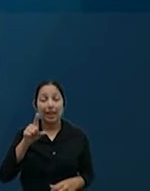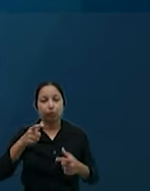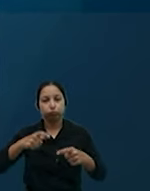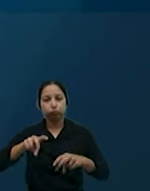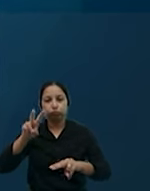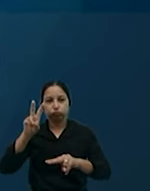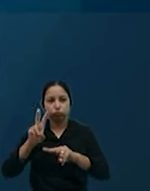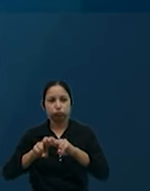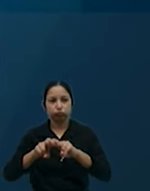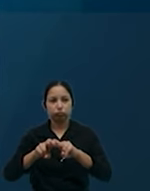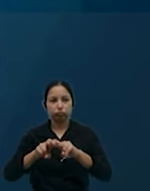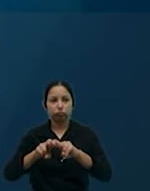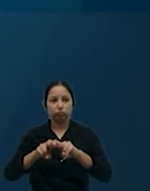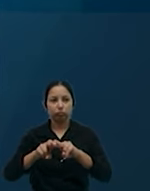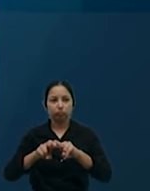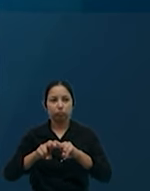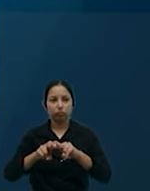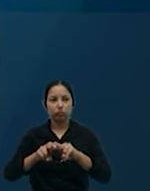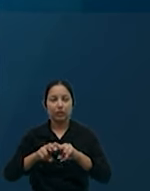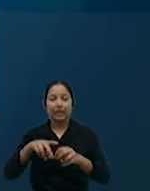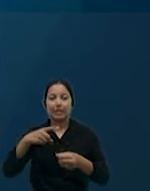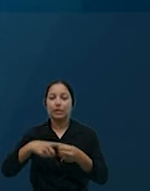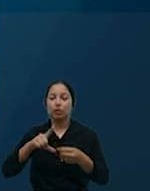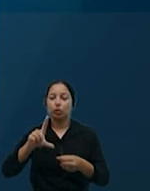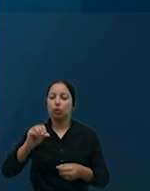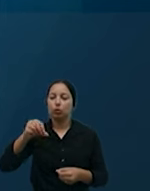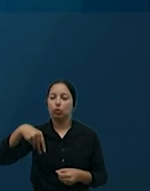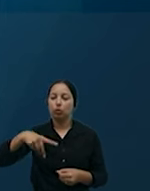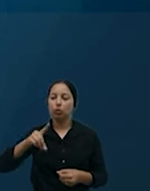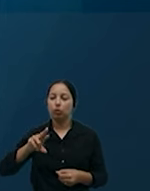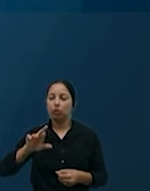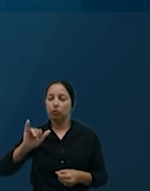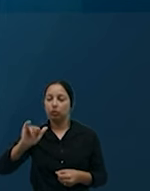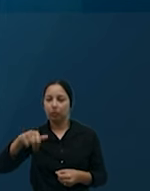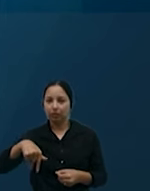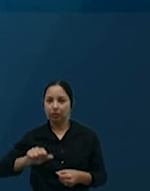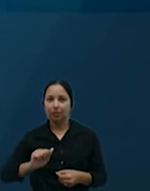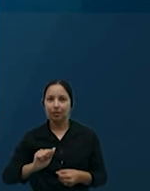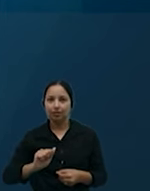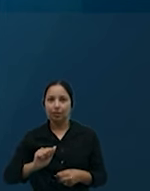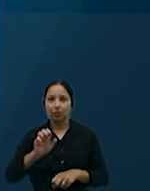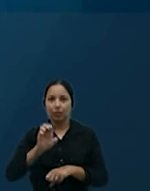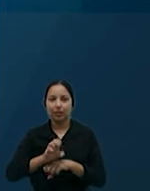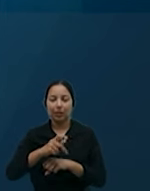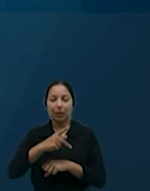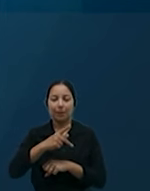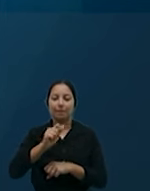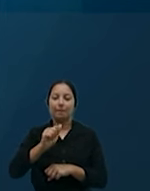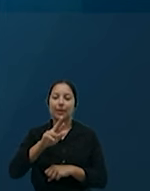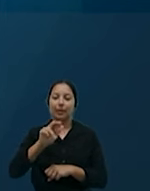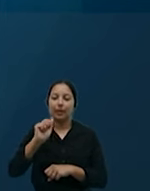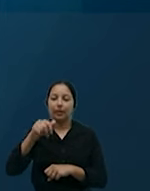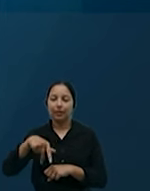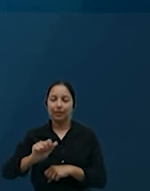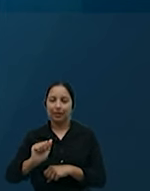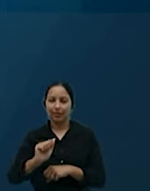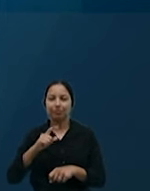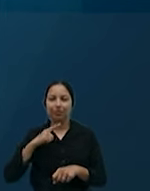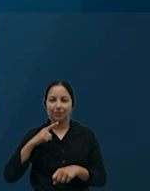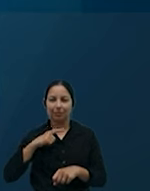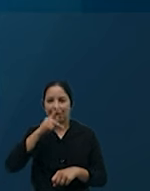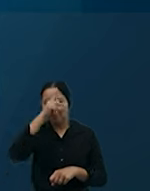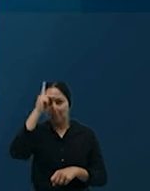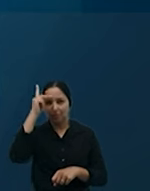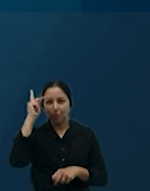Paraná, e a partir dessa rebelião, né, seguiu-se um número bastante grande